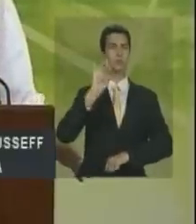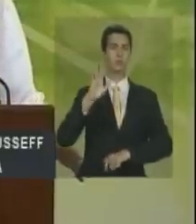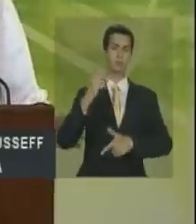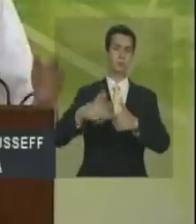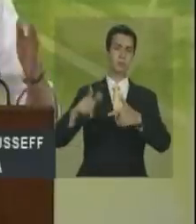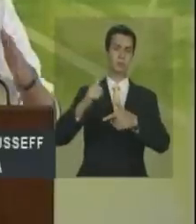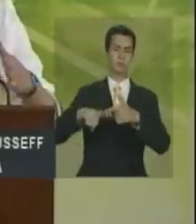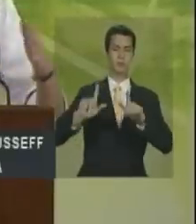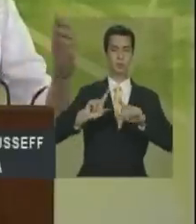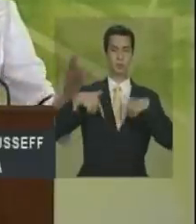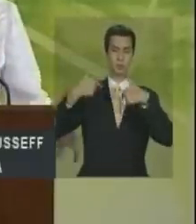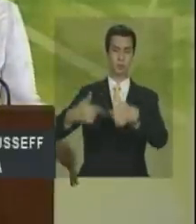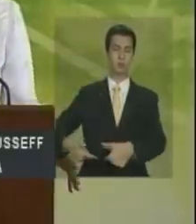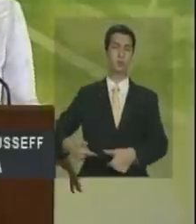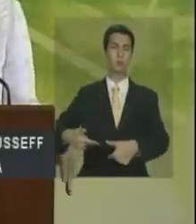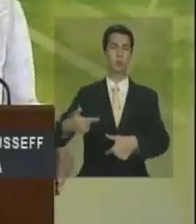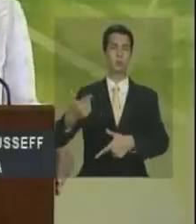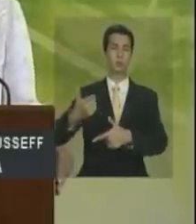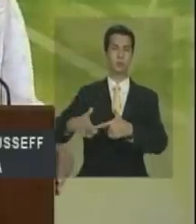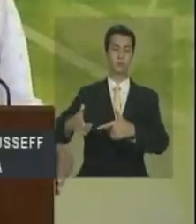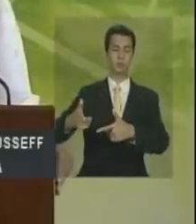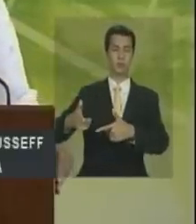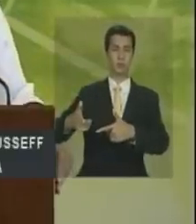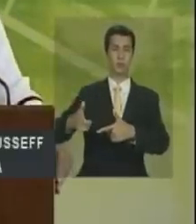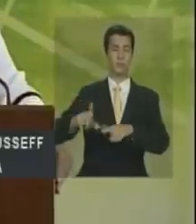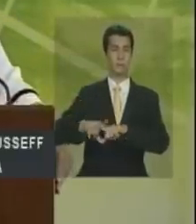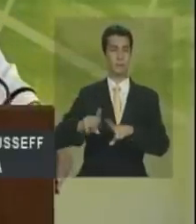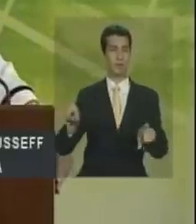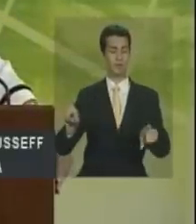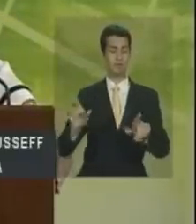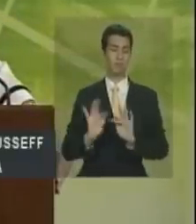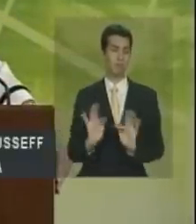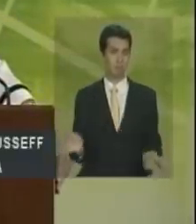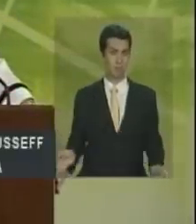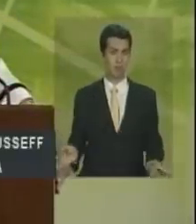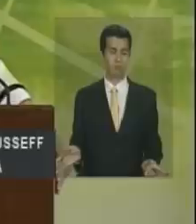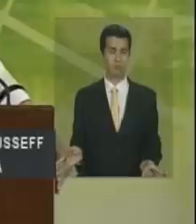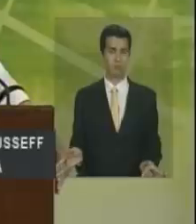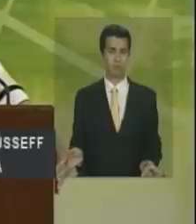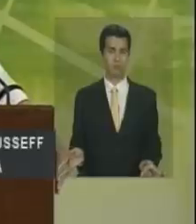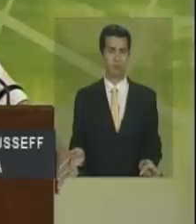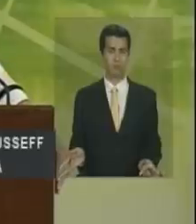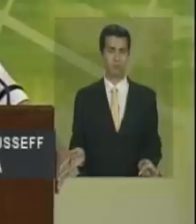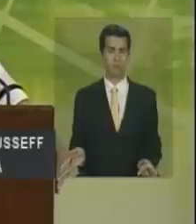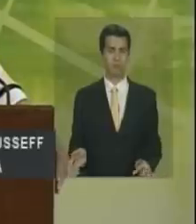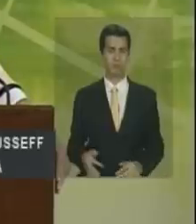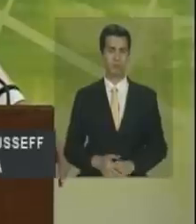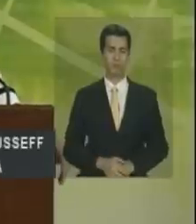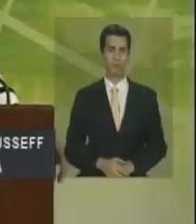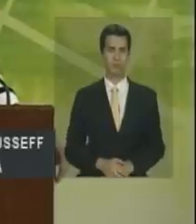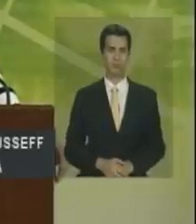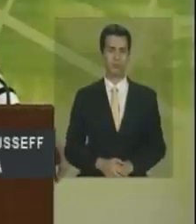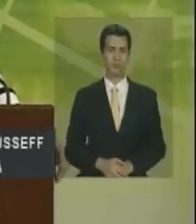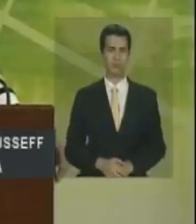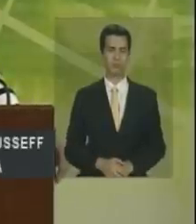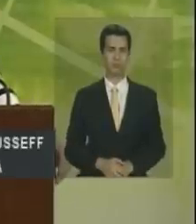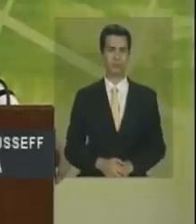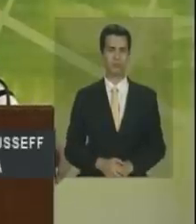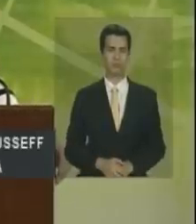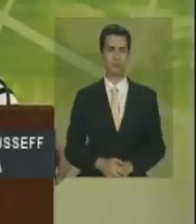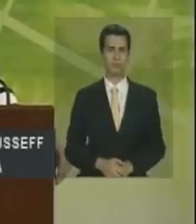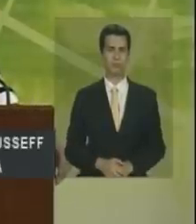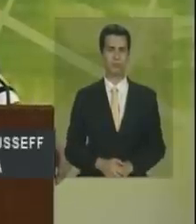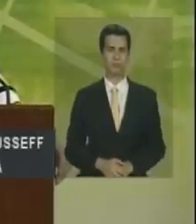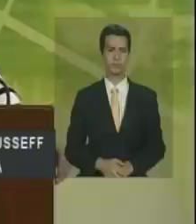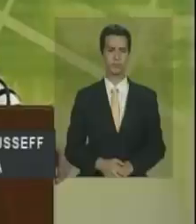conjuntura e de problemas conjunturais, de forma a ter um